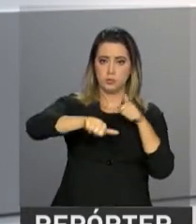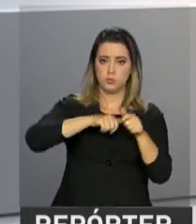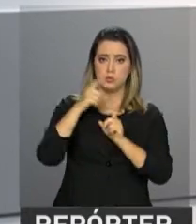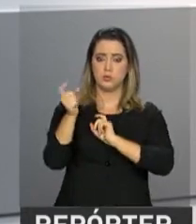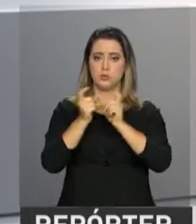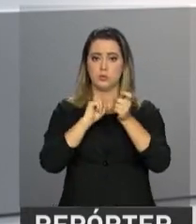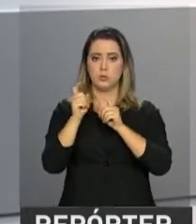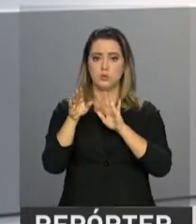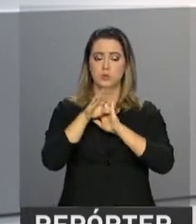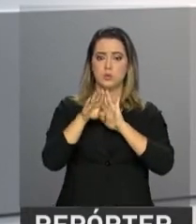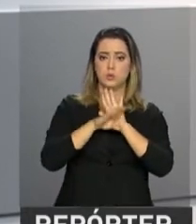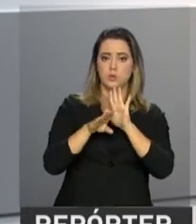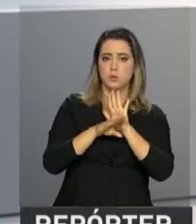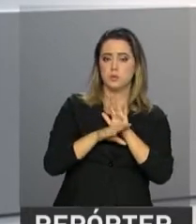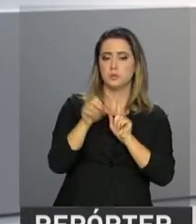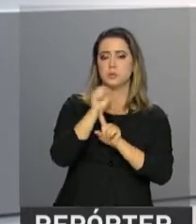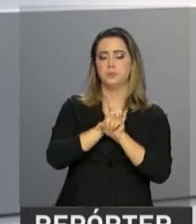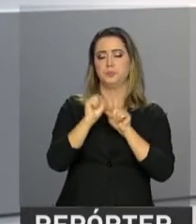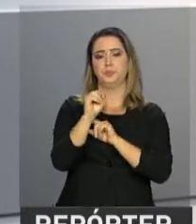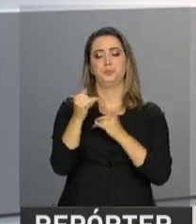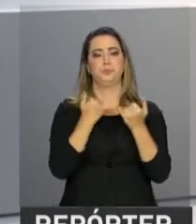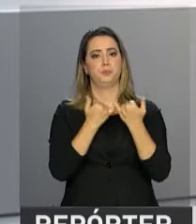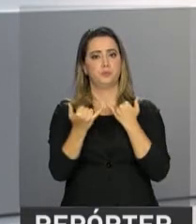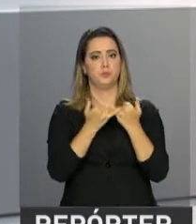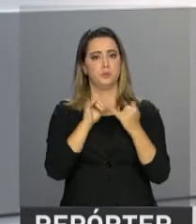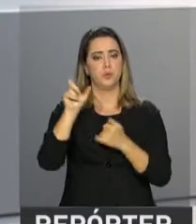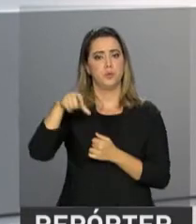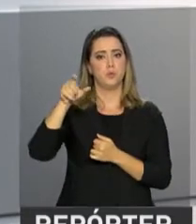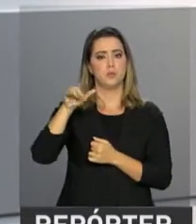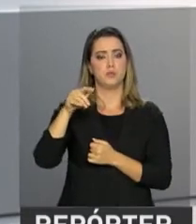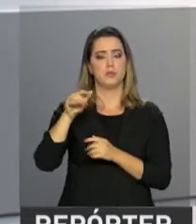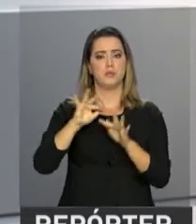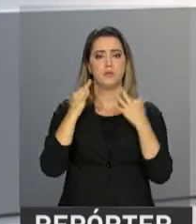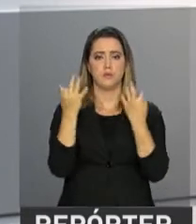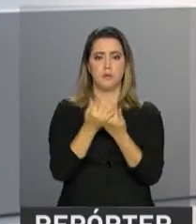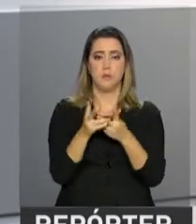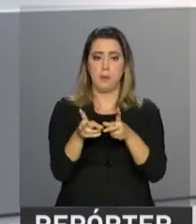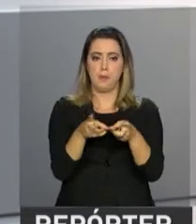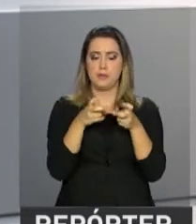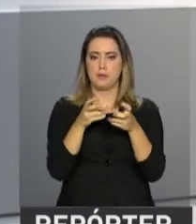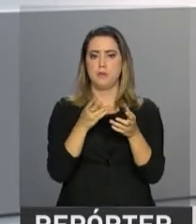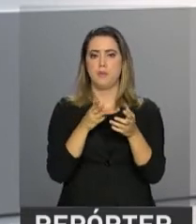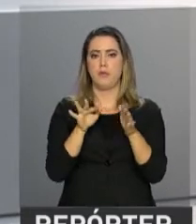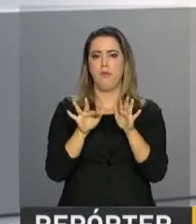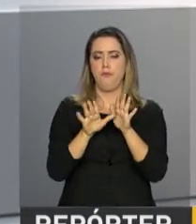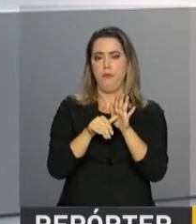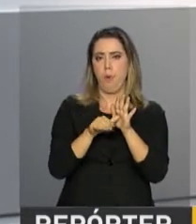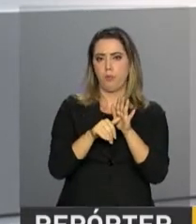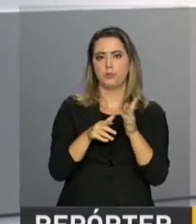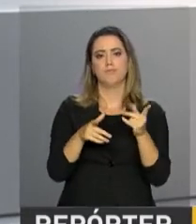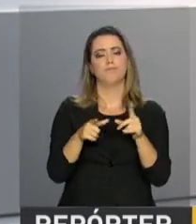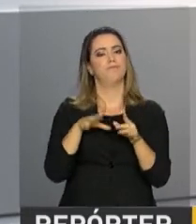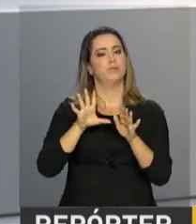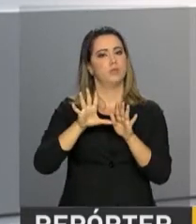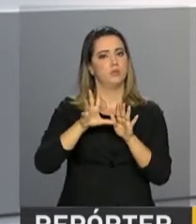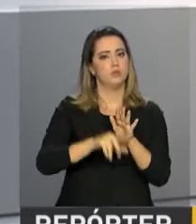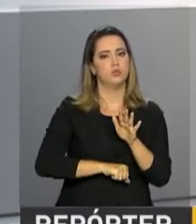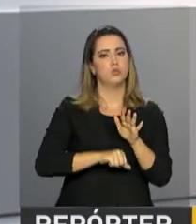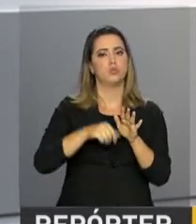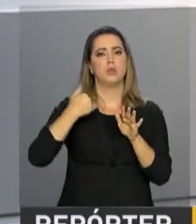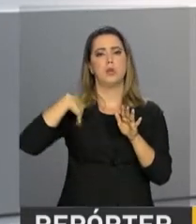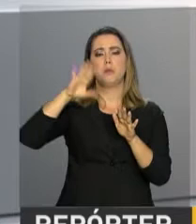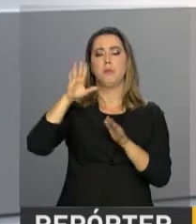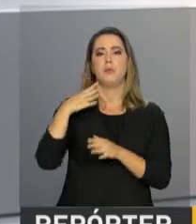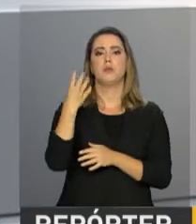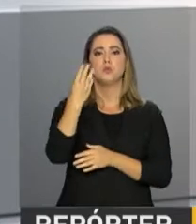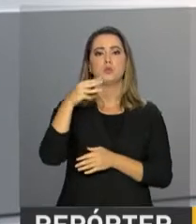gestão de programas sociais como Bolsa Família para identificar fraudes. Segundo Osmar Terra, foram retirados do Bolsa Família mais